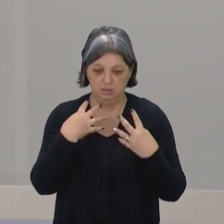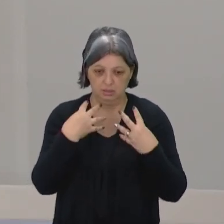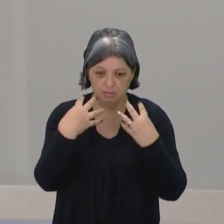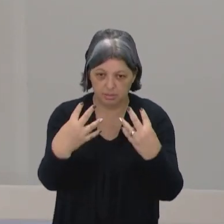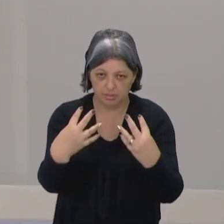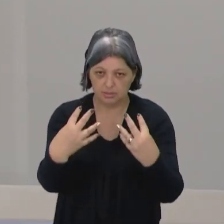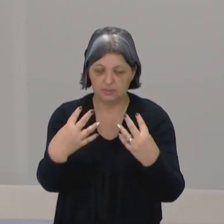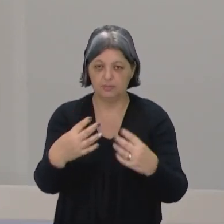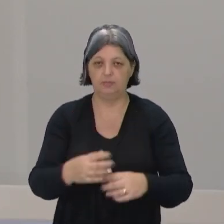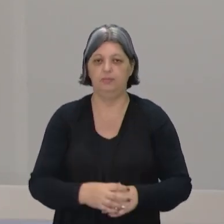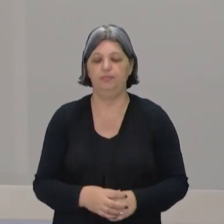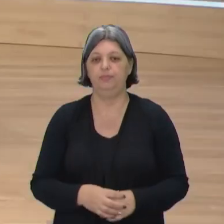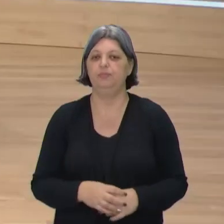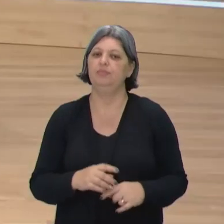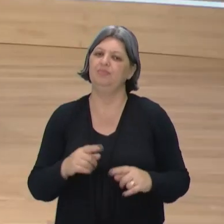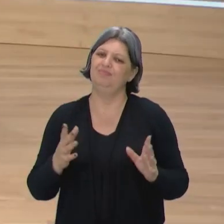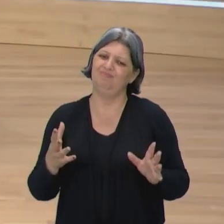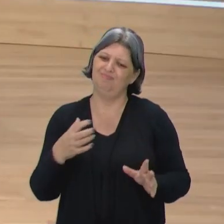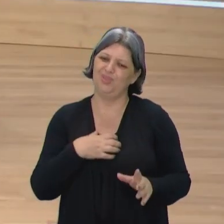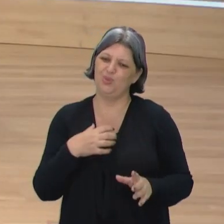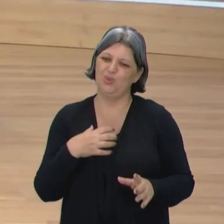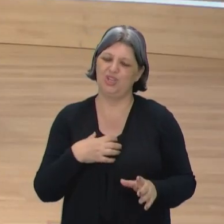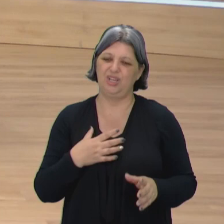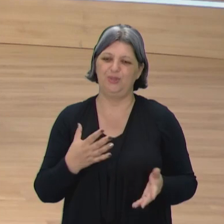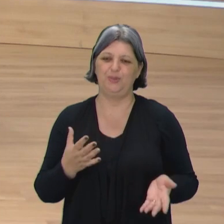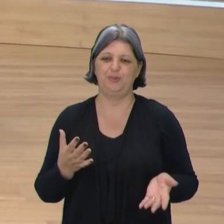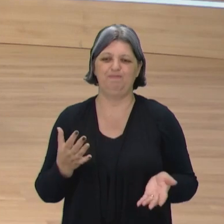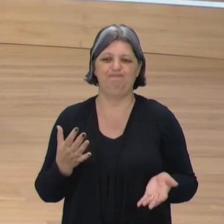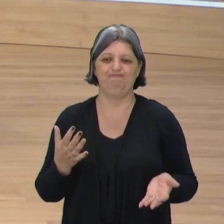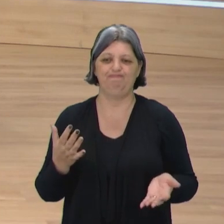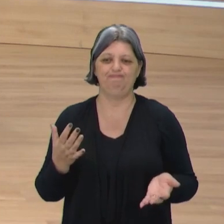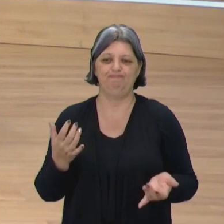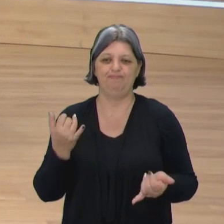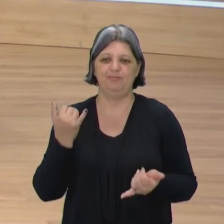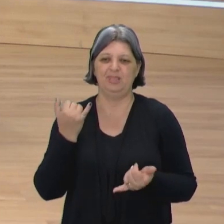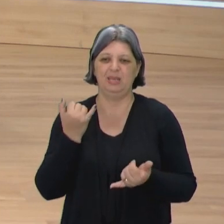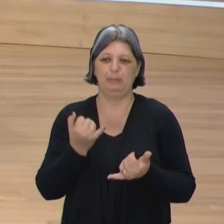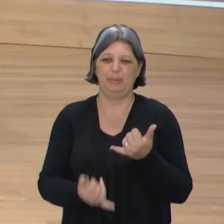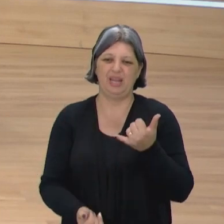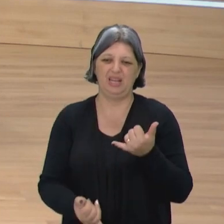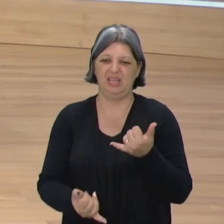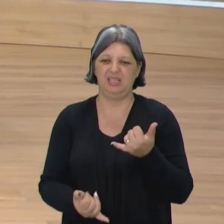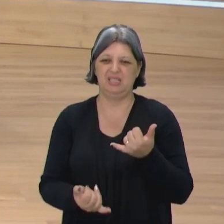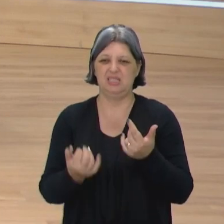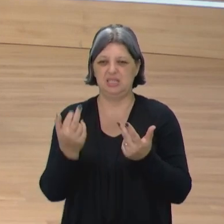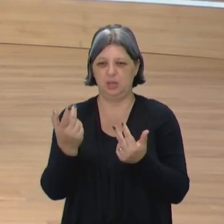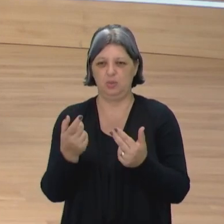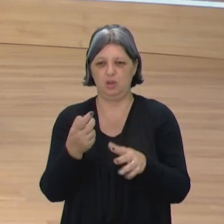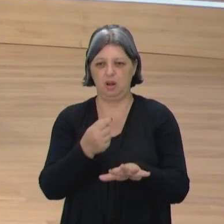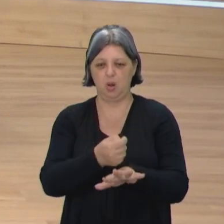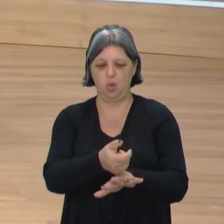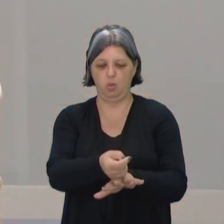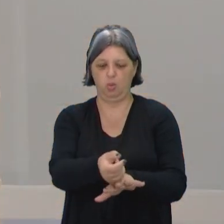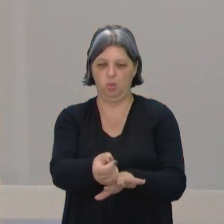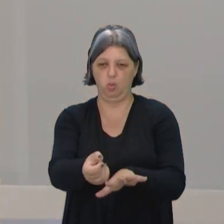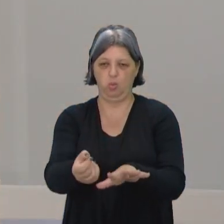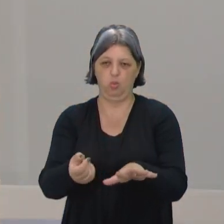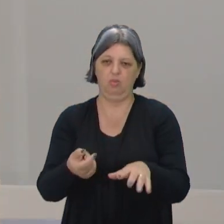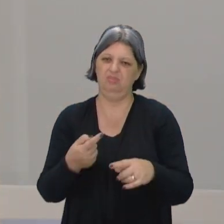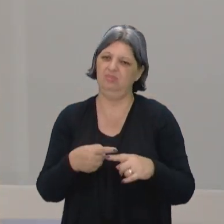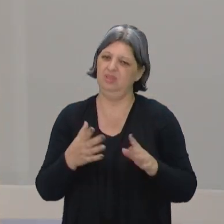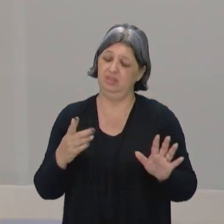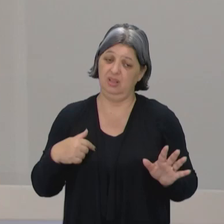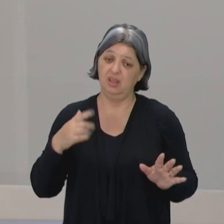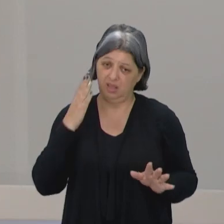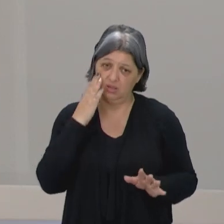de um modo que eu acho que tá reforçando essa questão da fake news. Por quê? Eu coloco uma manchete ali,